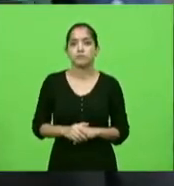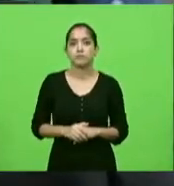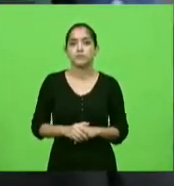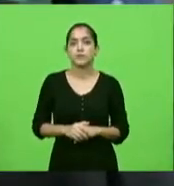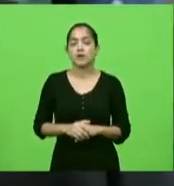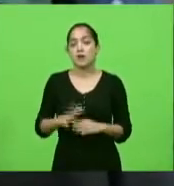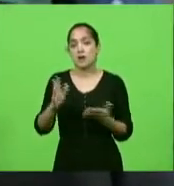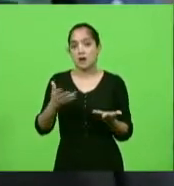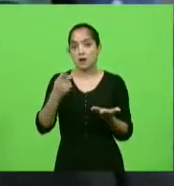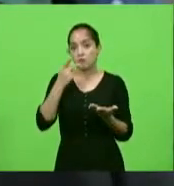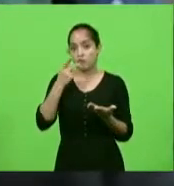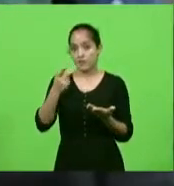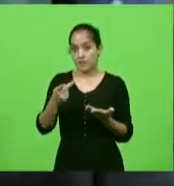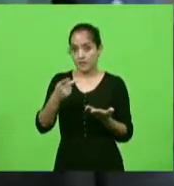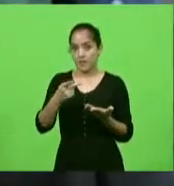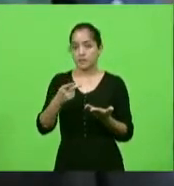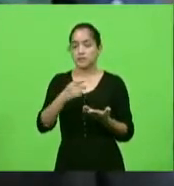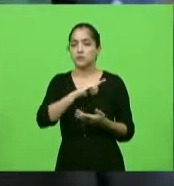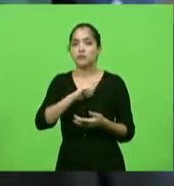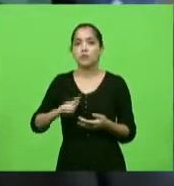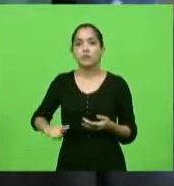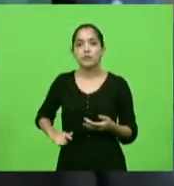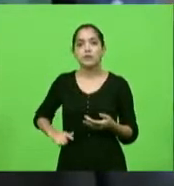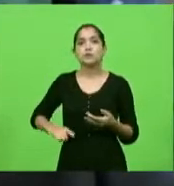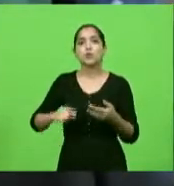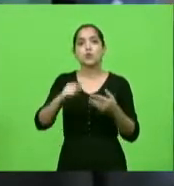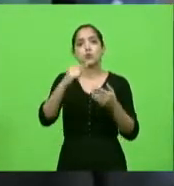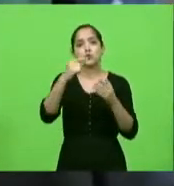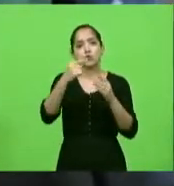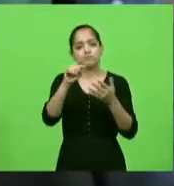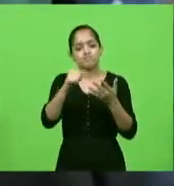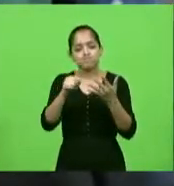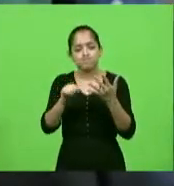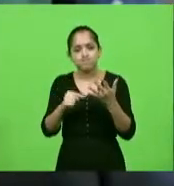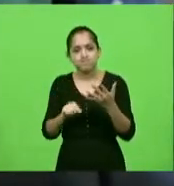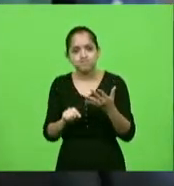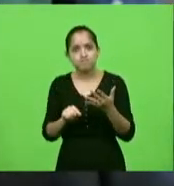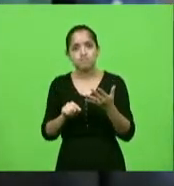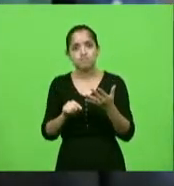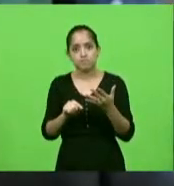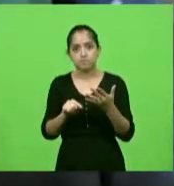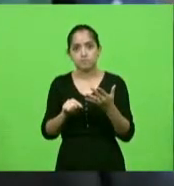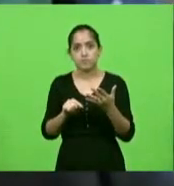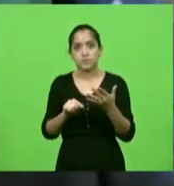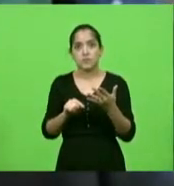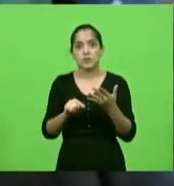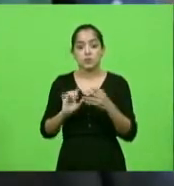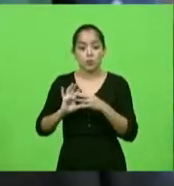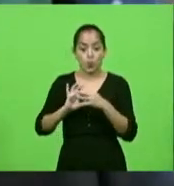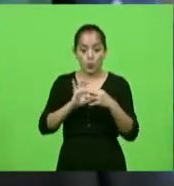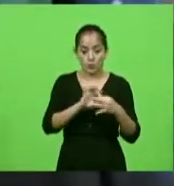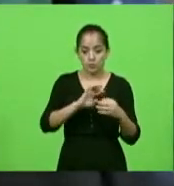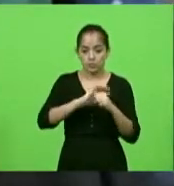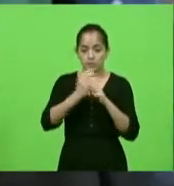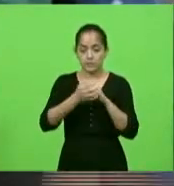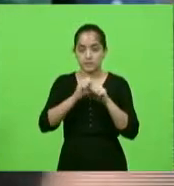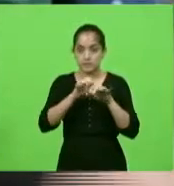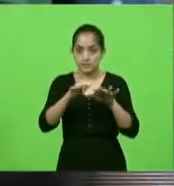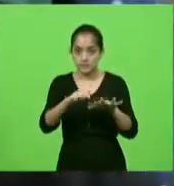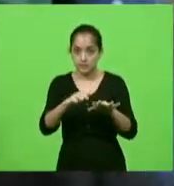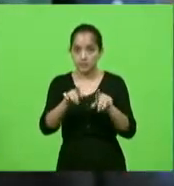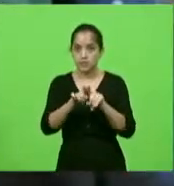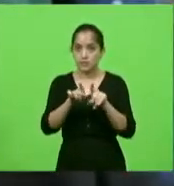Ao afirmar que o governador adotou as medidas dentro de sua alçada no contexto pandêmico em curso,